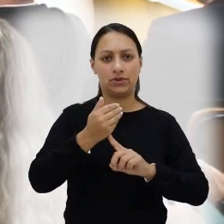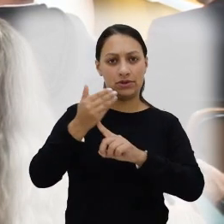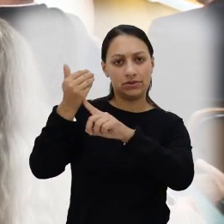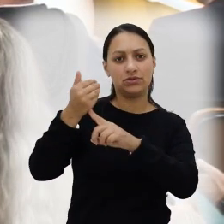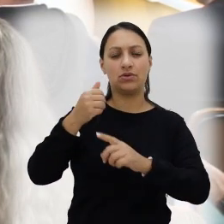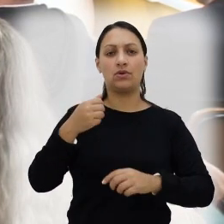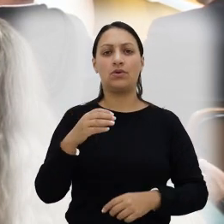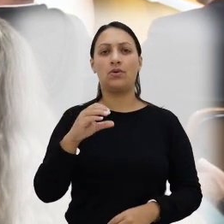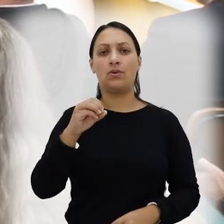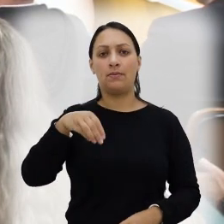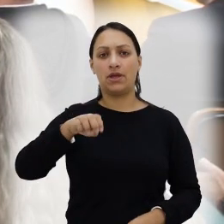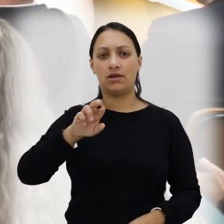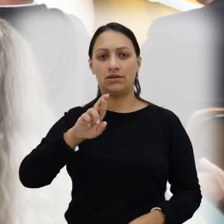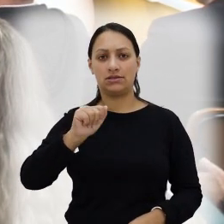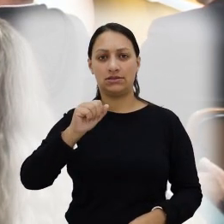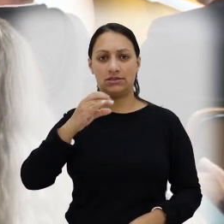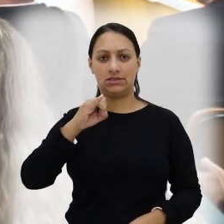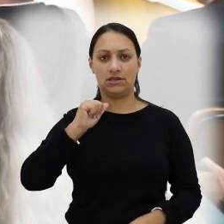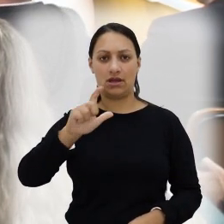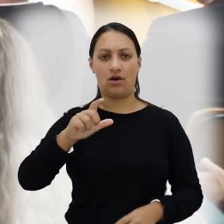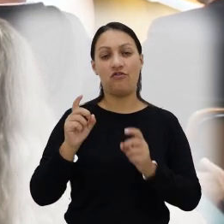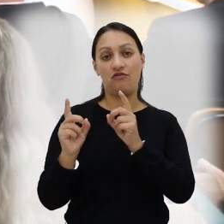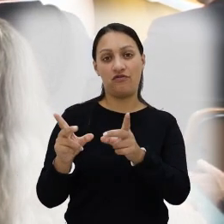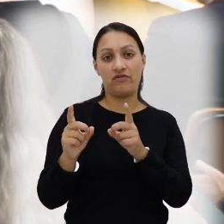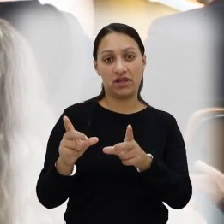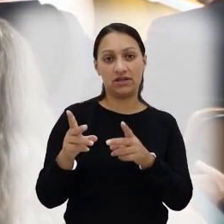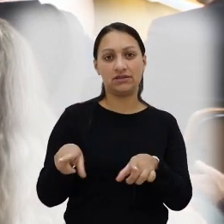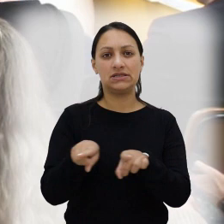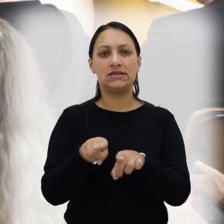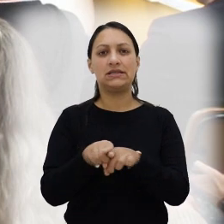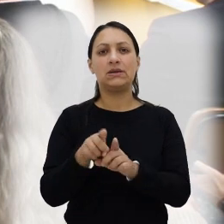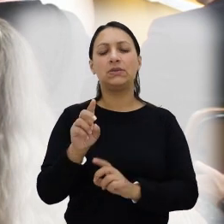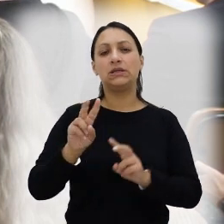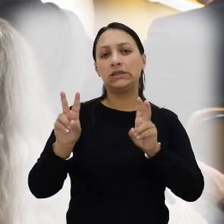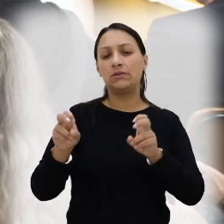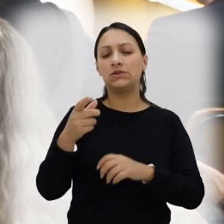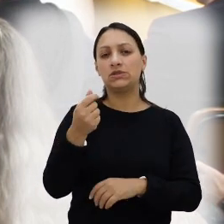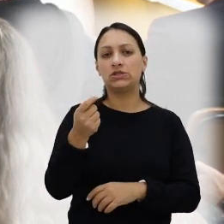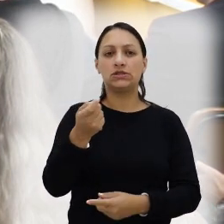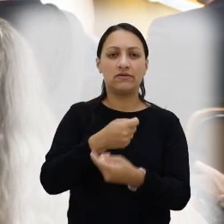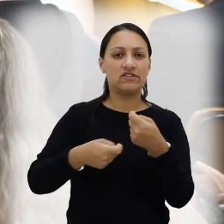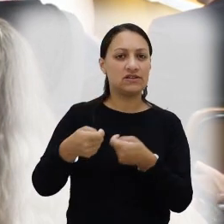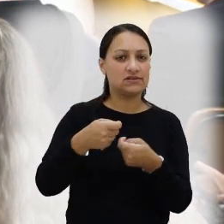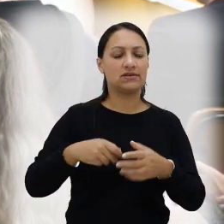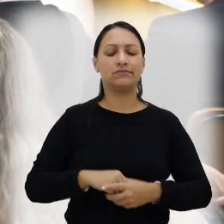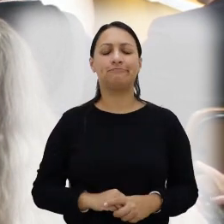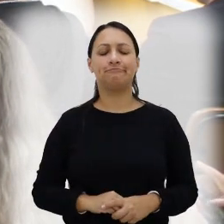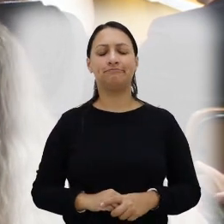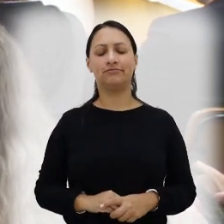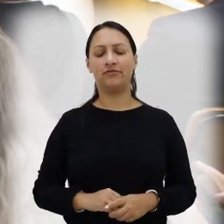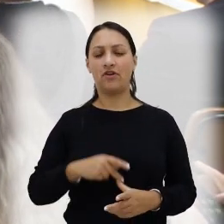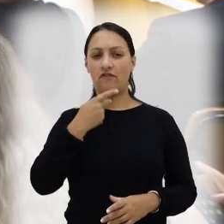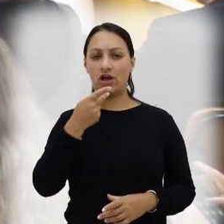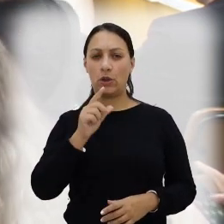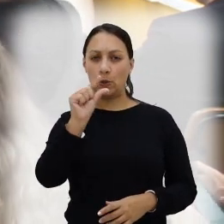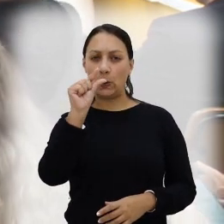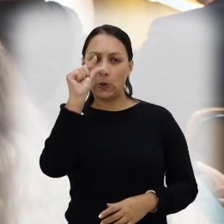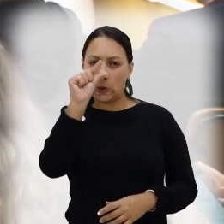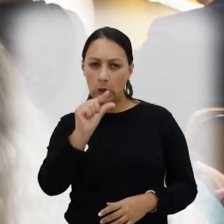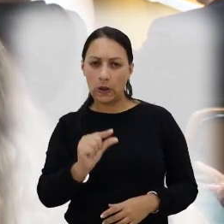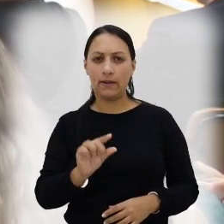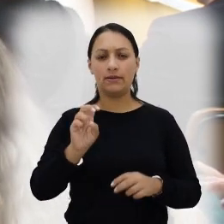e vendas e temas relacionados à área financeira. Tá? Então, vou falar um pouquinho sobre cada